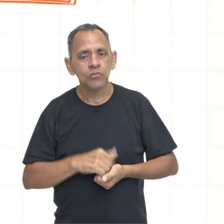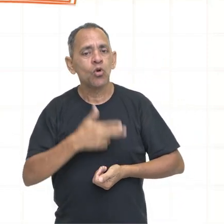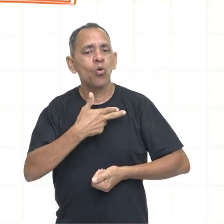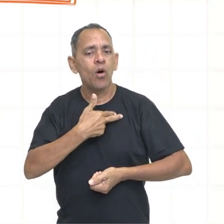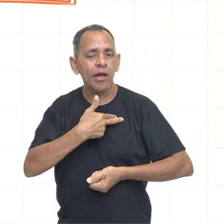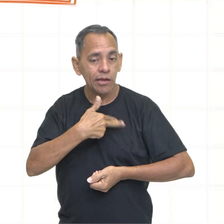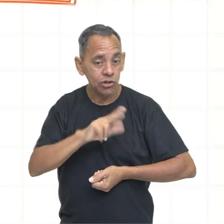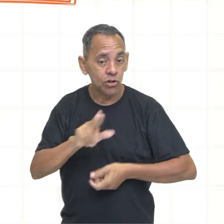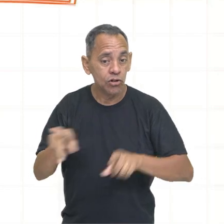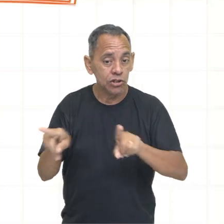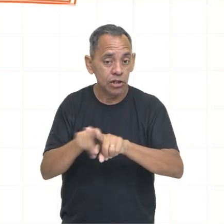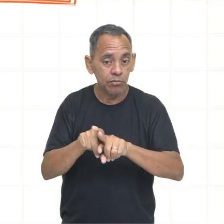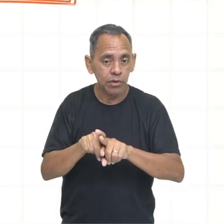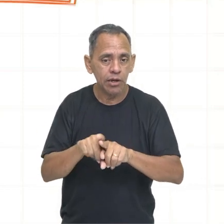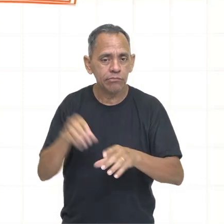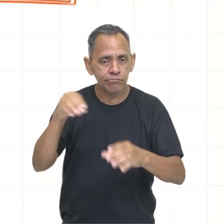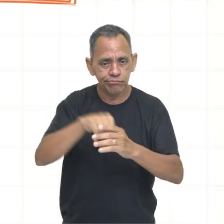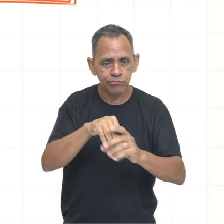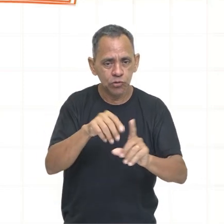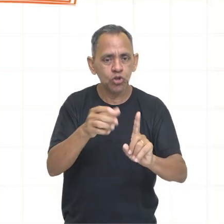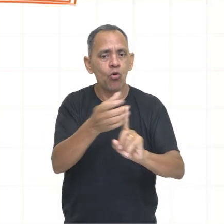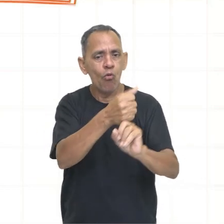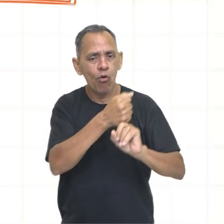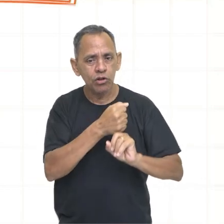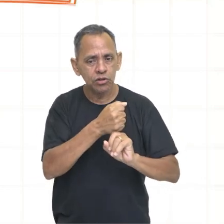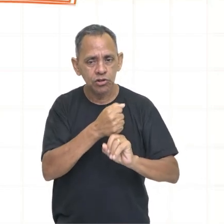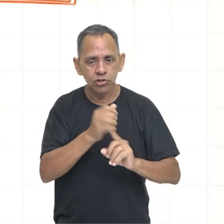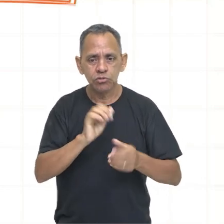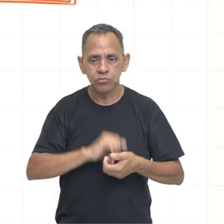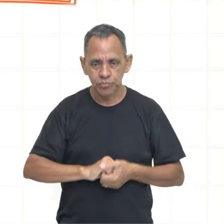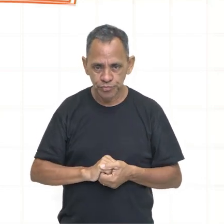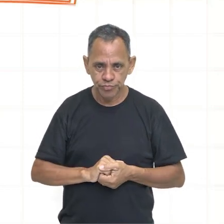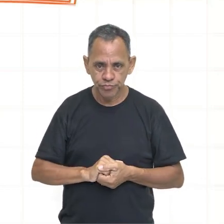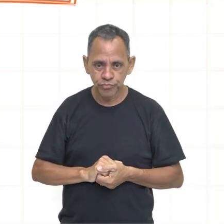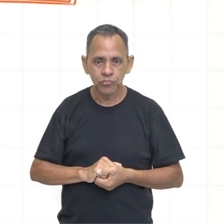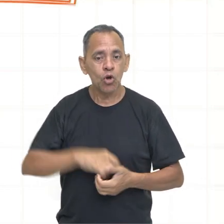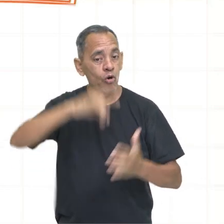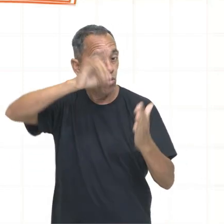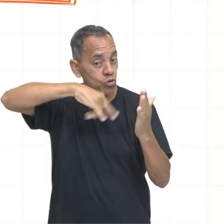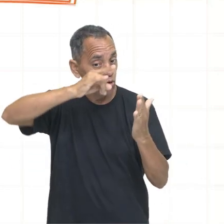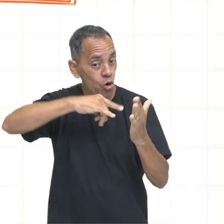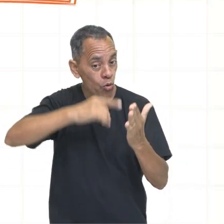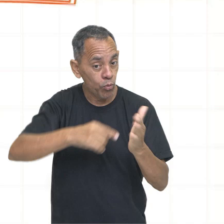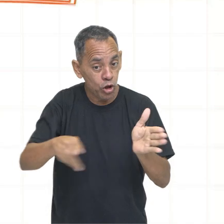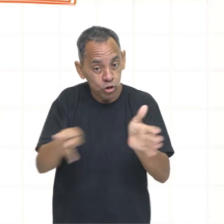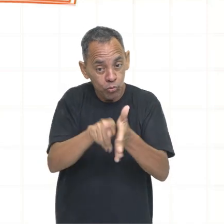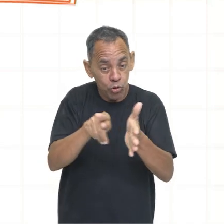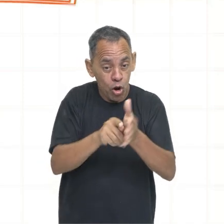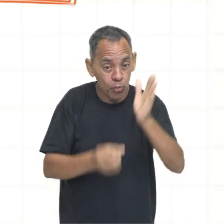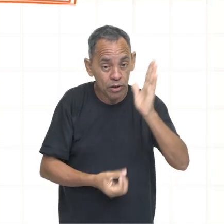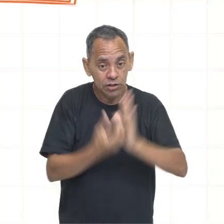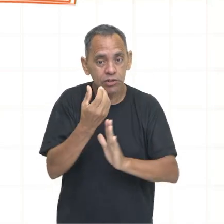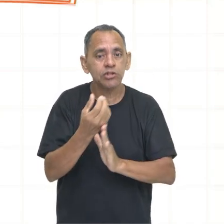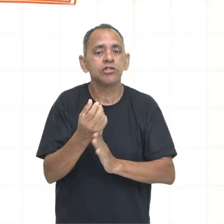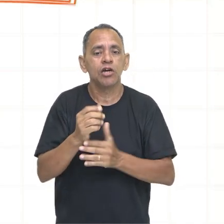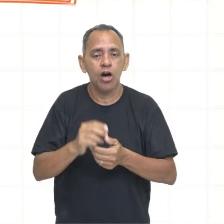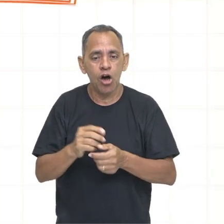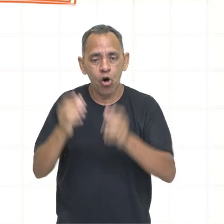do fascismo, com o Tratado de Latrão, em que haverá a criação do Vaticano na data